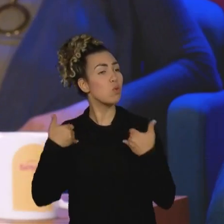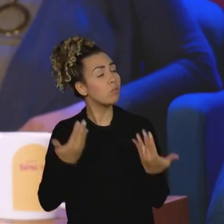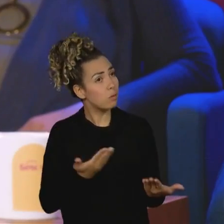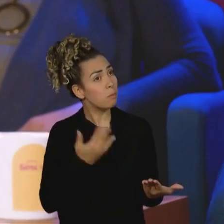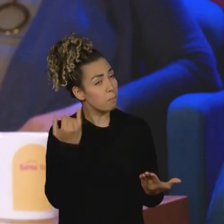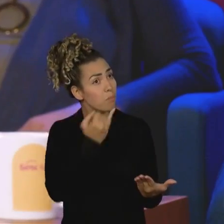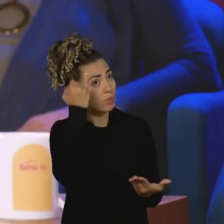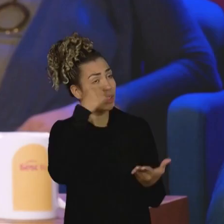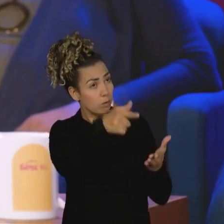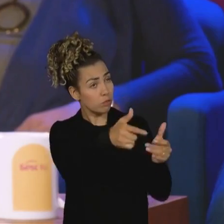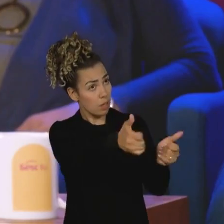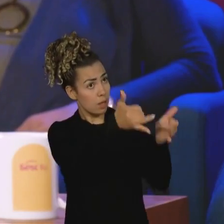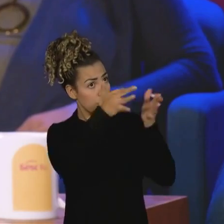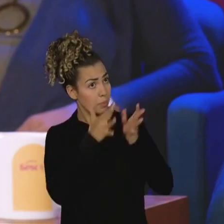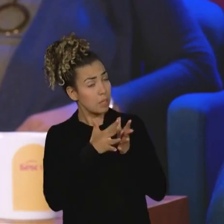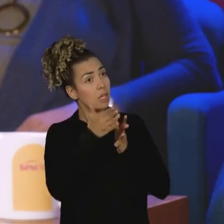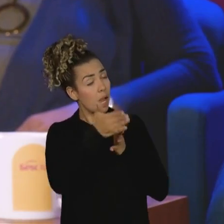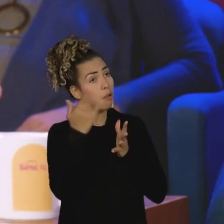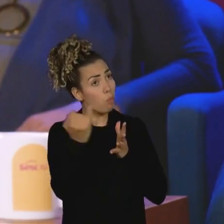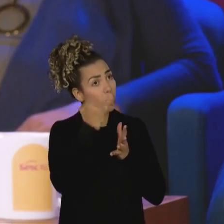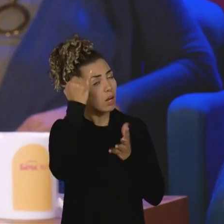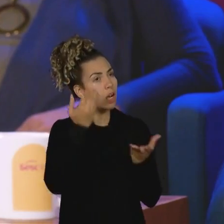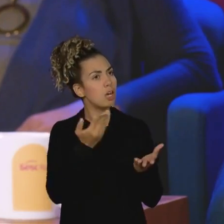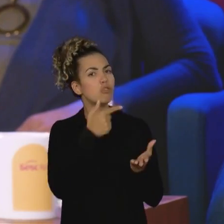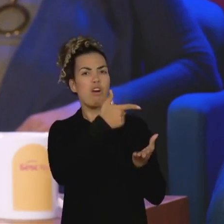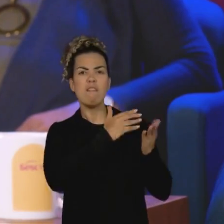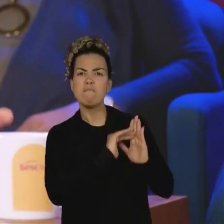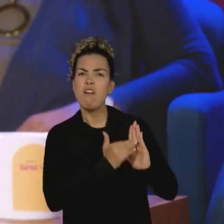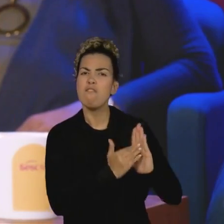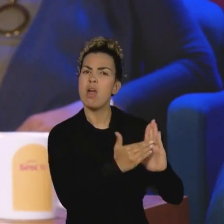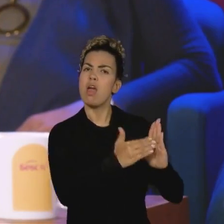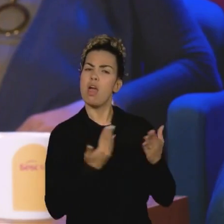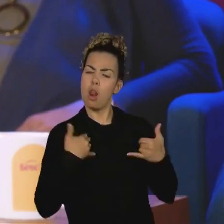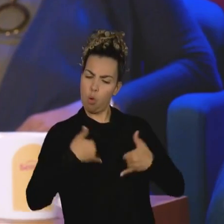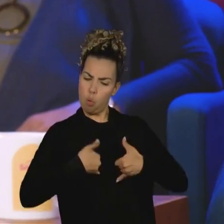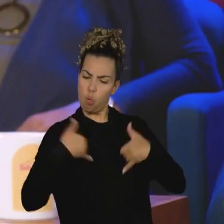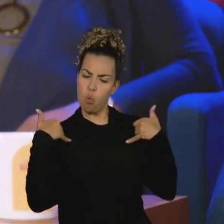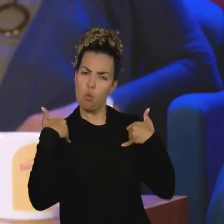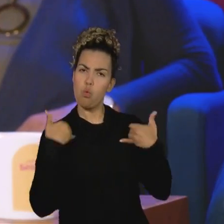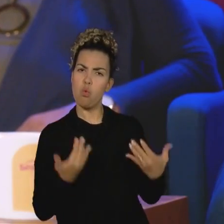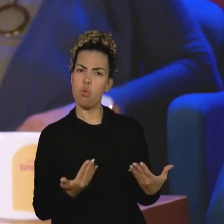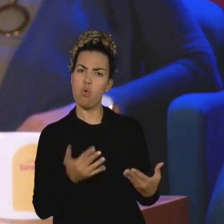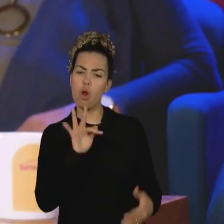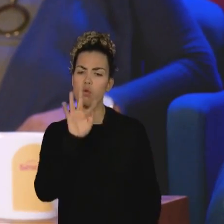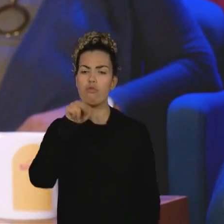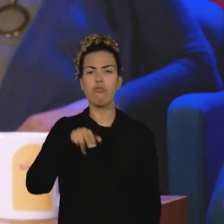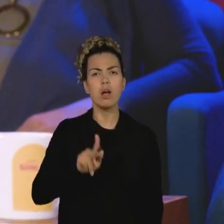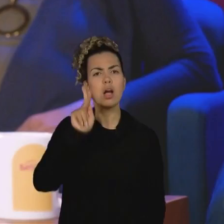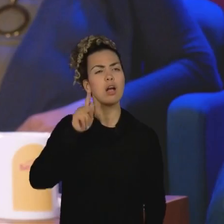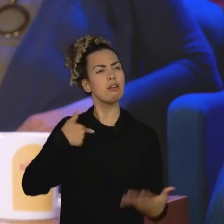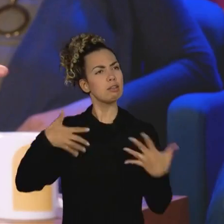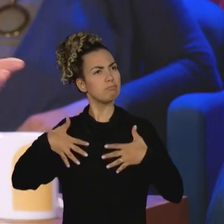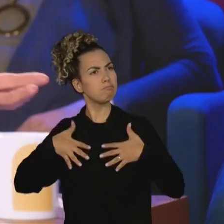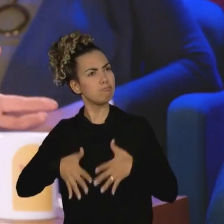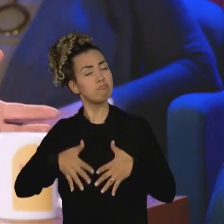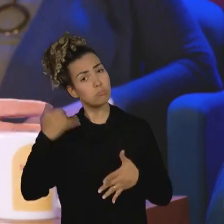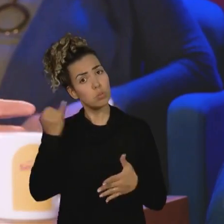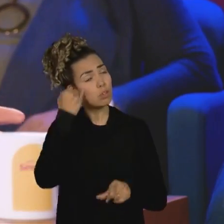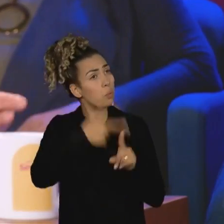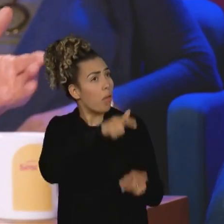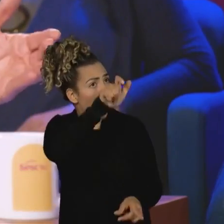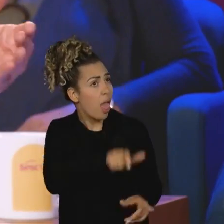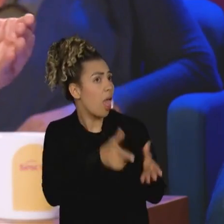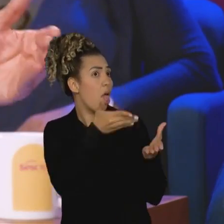dizer desta maneira, do orgulho que você tem da favela, do funk, da maneira com que você se desenvolveu e chegou a ser quem você